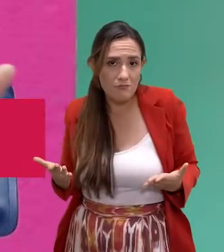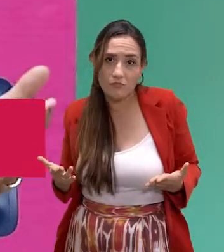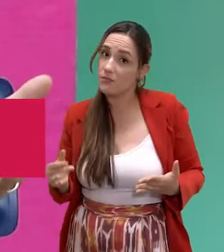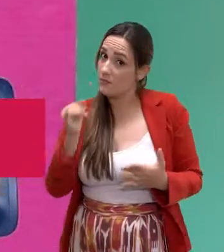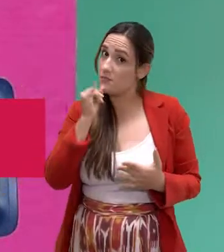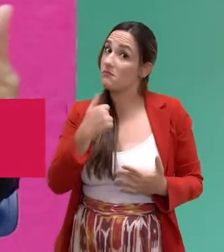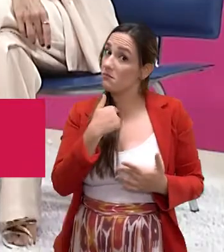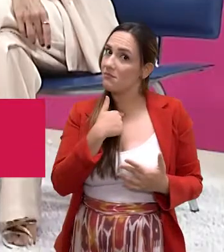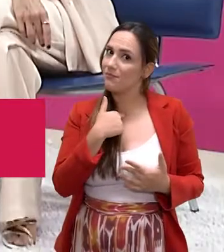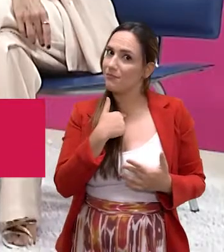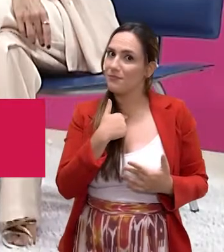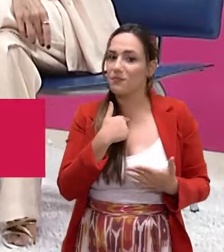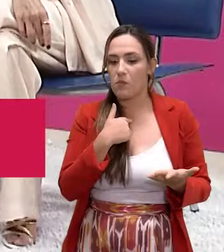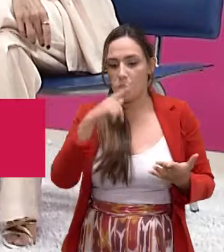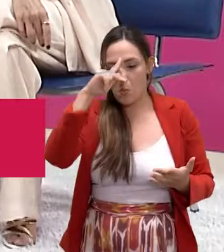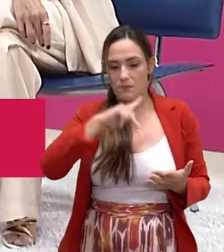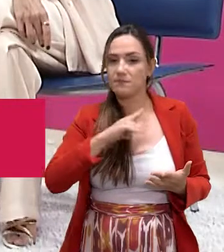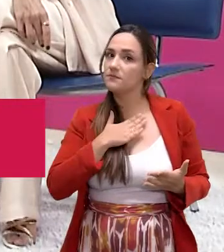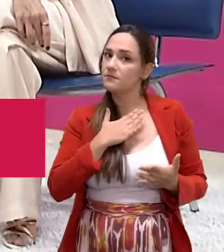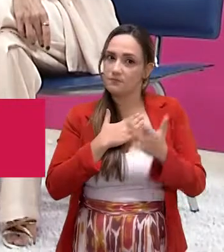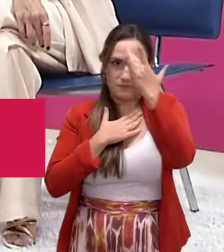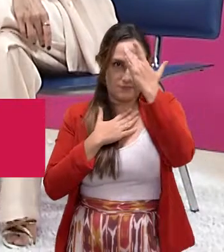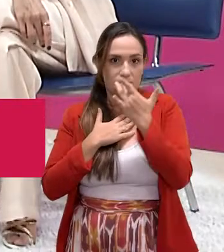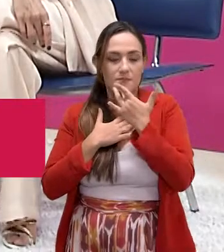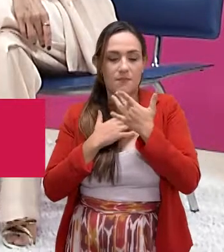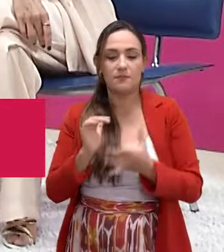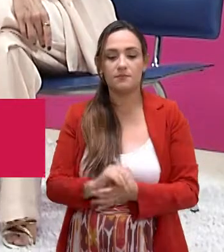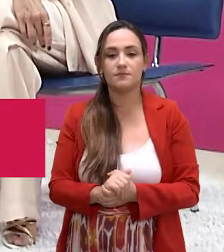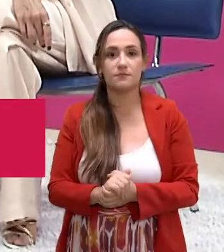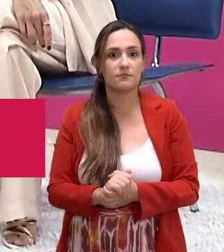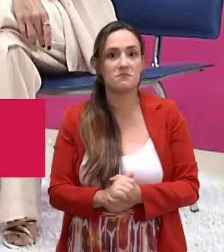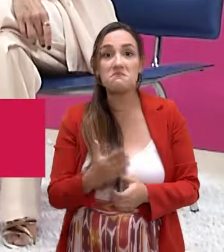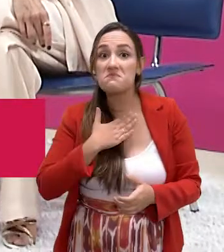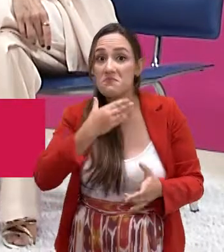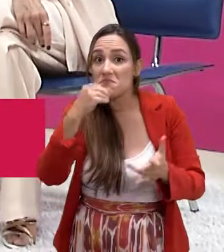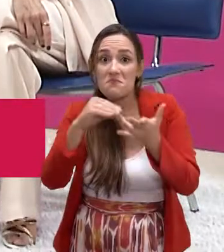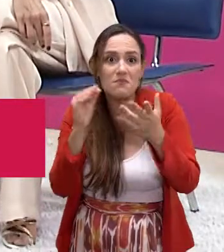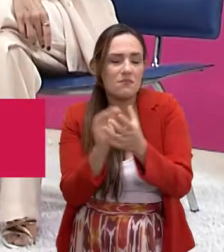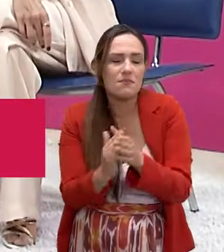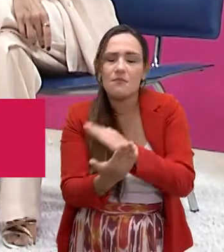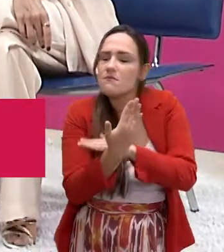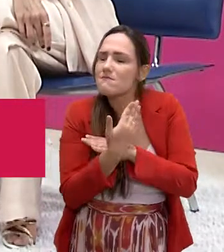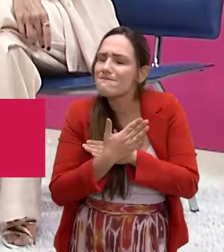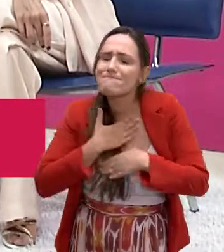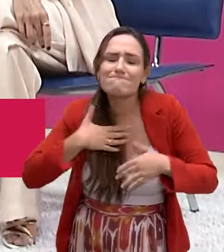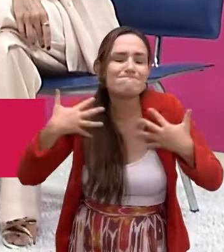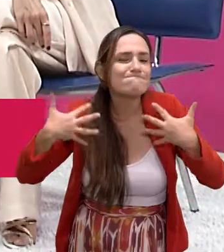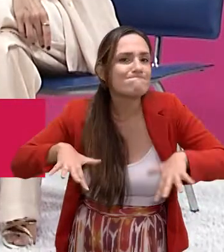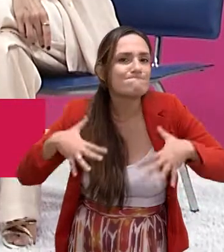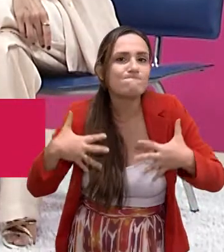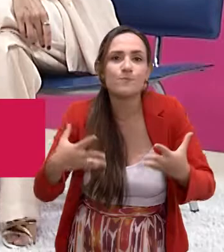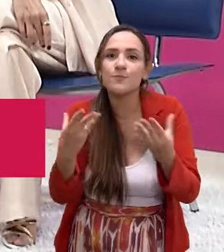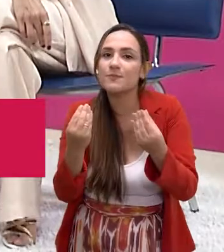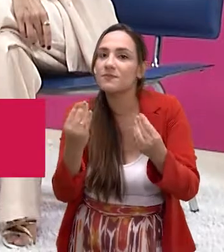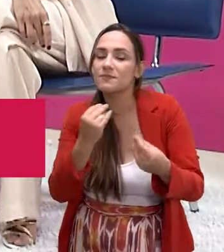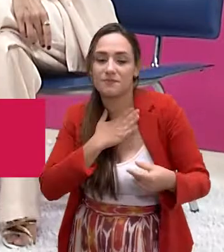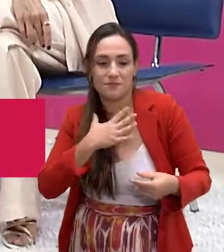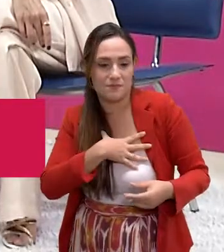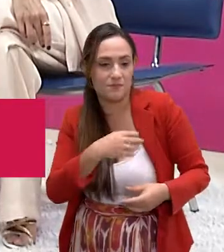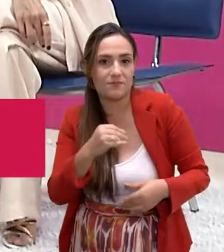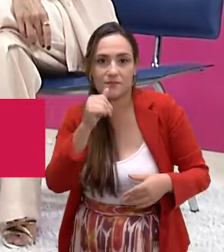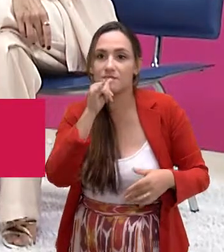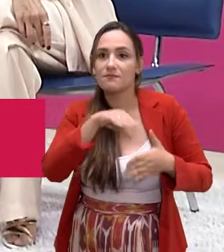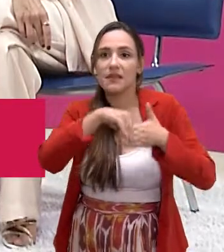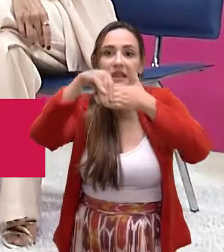Eu, pelo menos, assim, uma questão pessoal, tenho muito o auxílio do meu marido no dia a dia com relação ao meu filho, levar